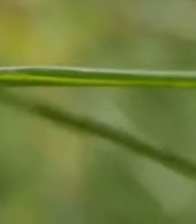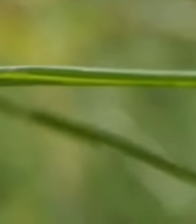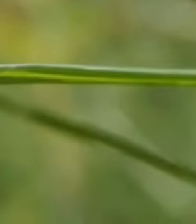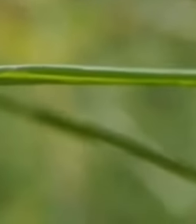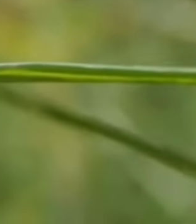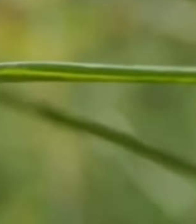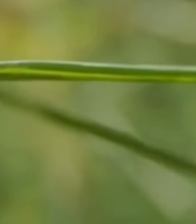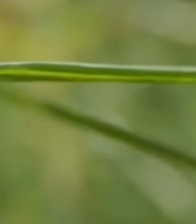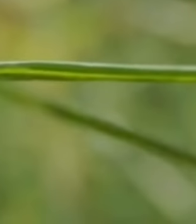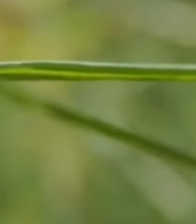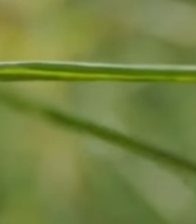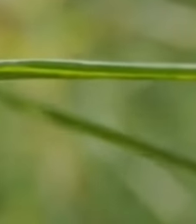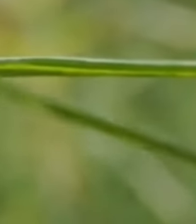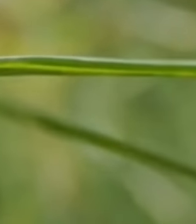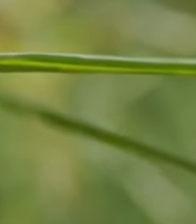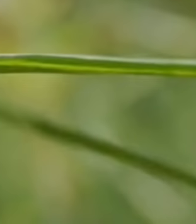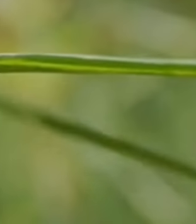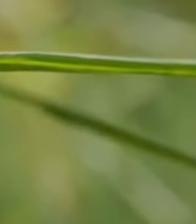g1